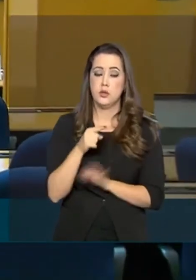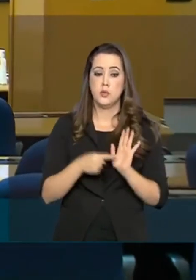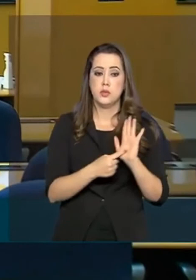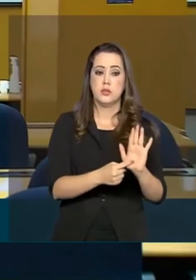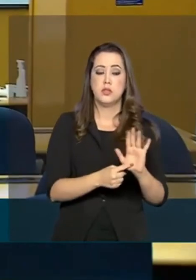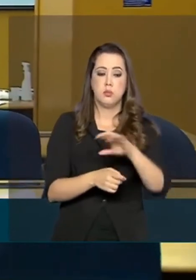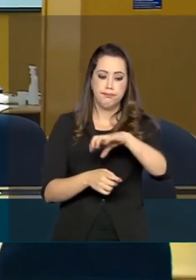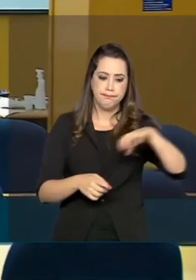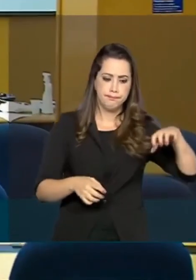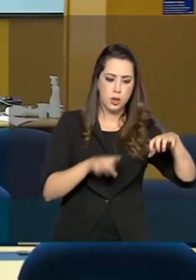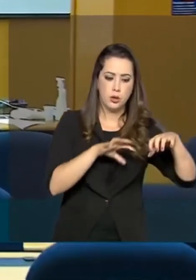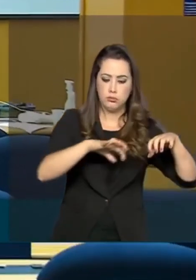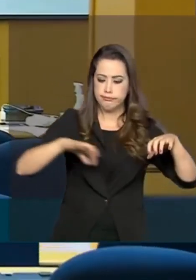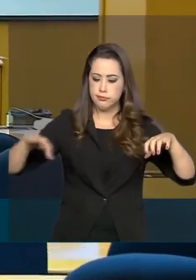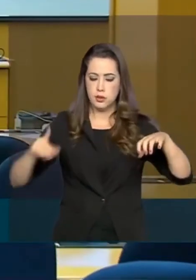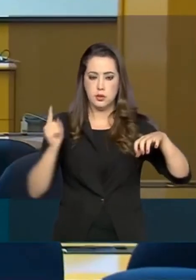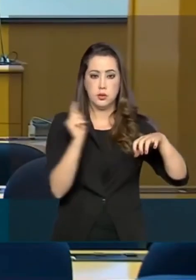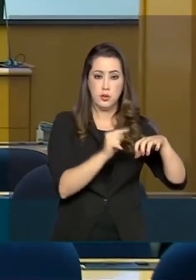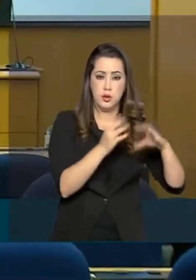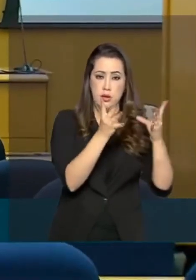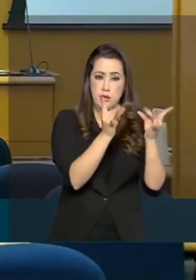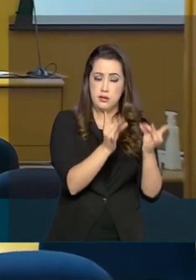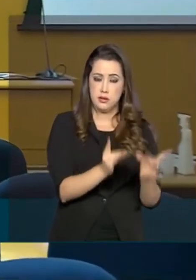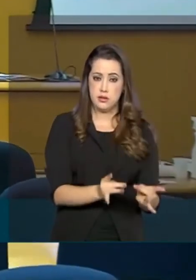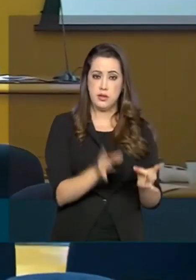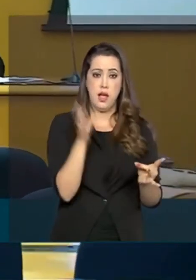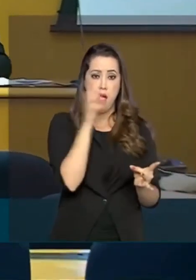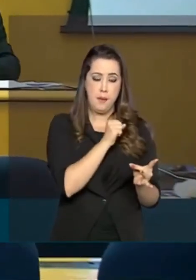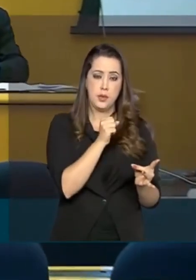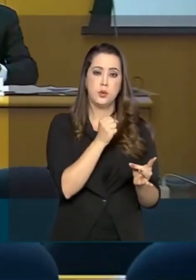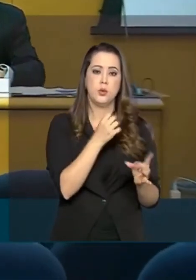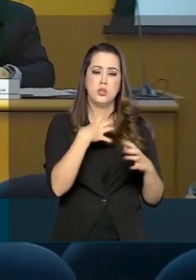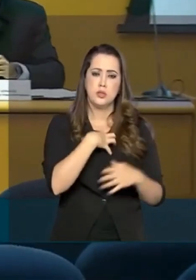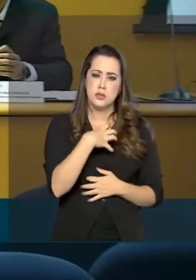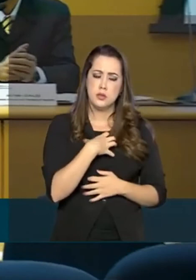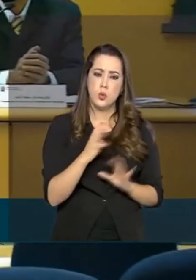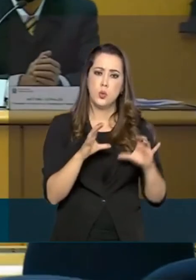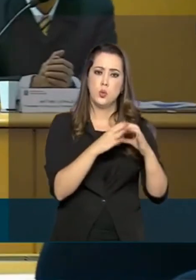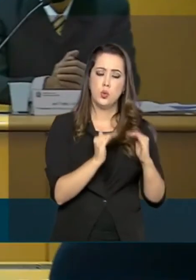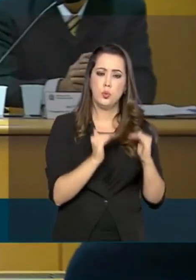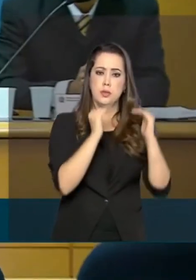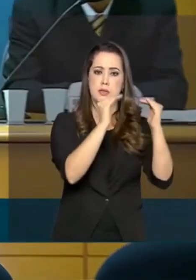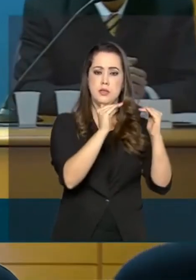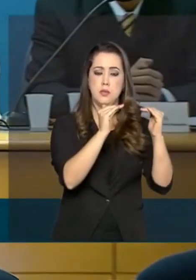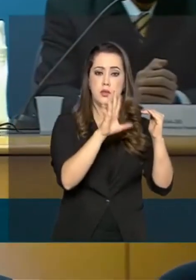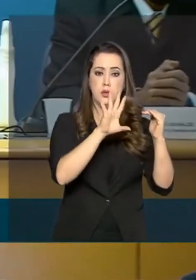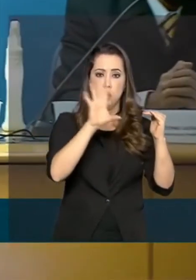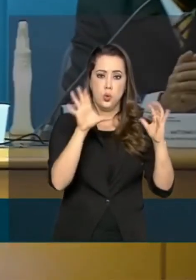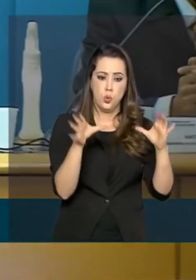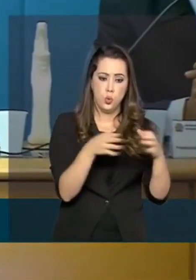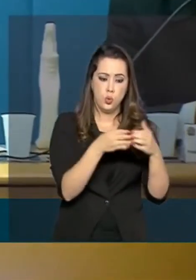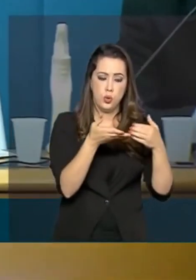A estratificação do inventário breve de sintomas, ela contempla uma categoria superior, uma categoria